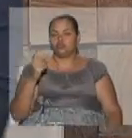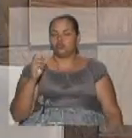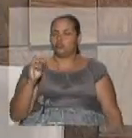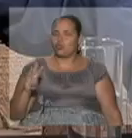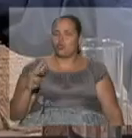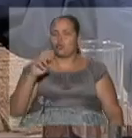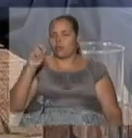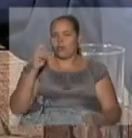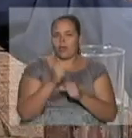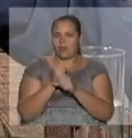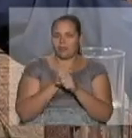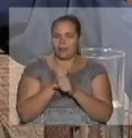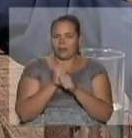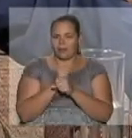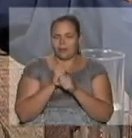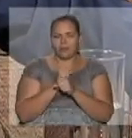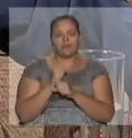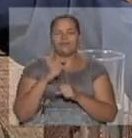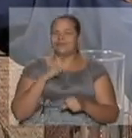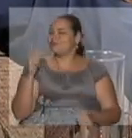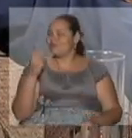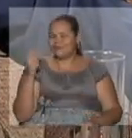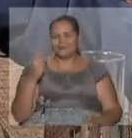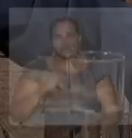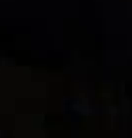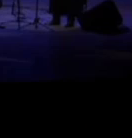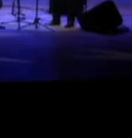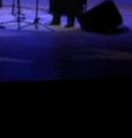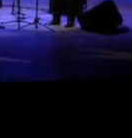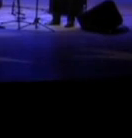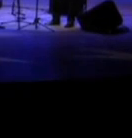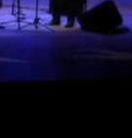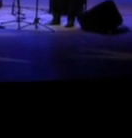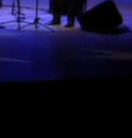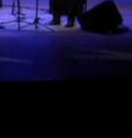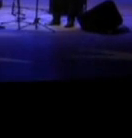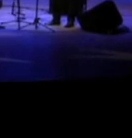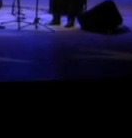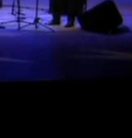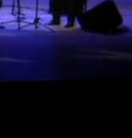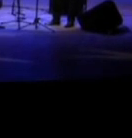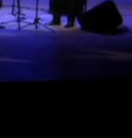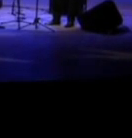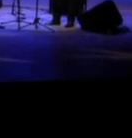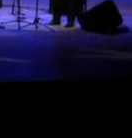nós estamos fazendo o show dos 50 anos. E vai fazer muito, né? Tá.